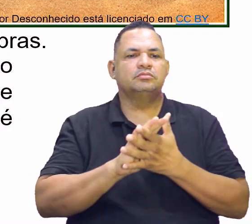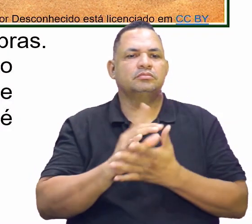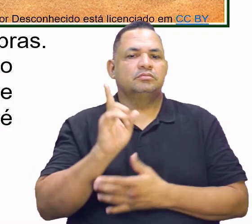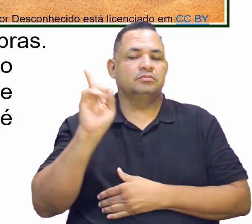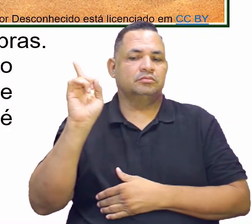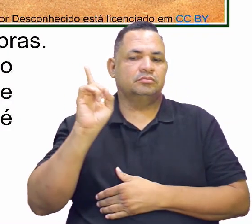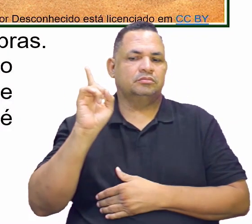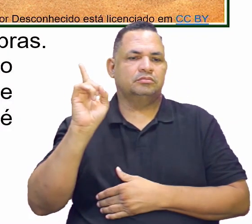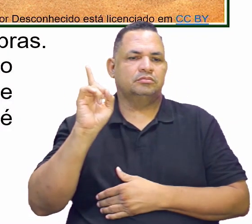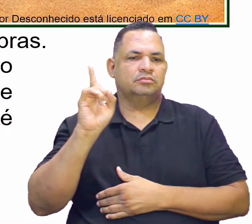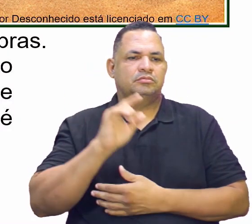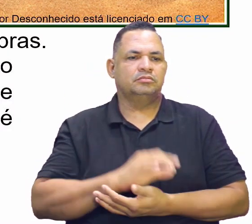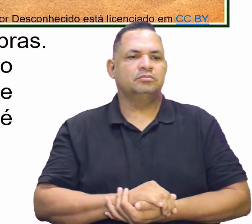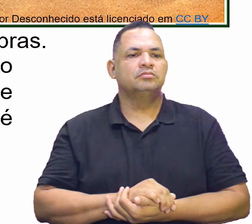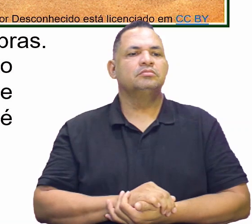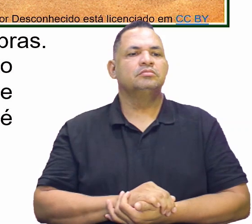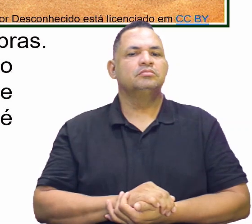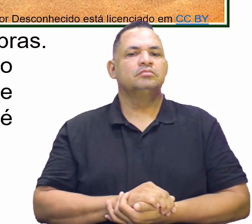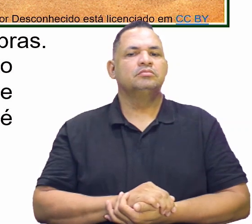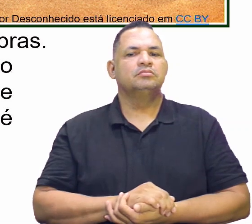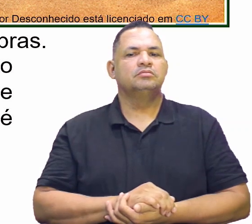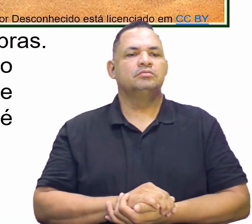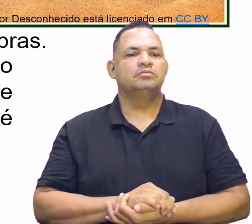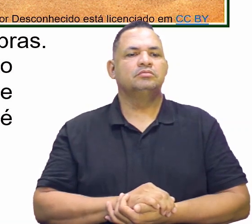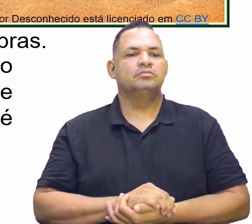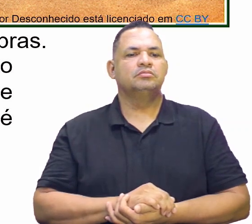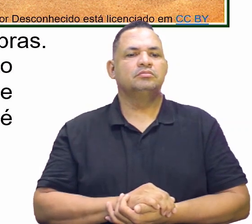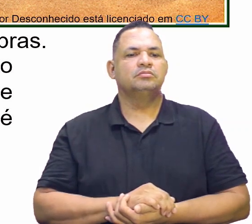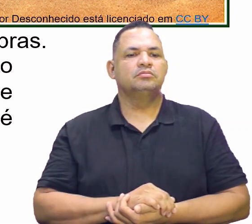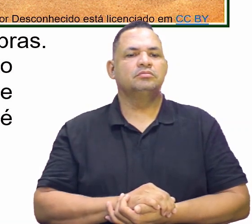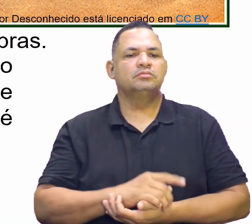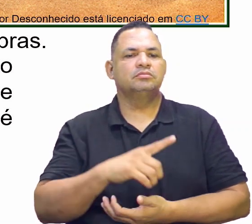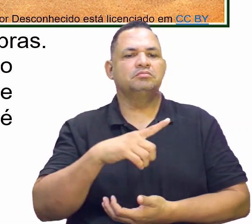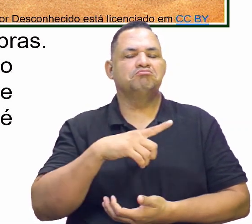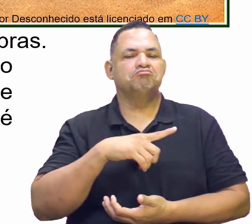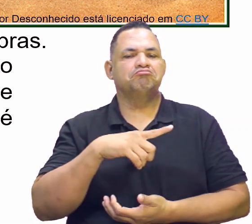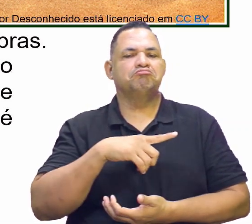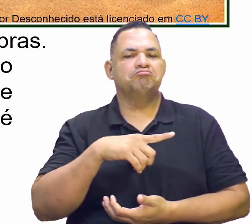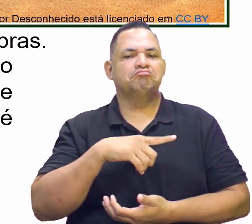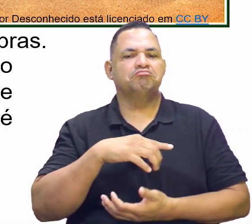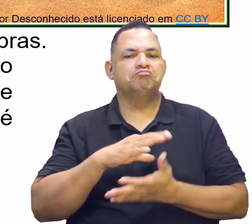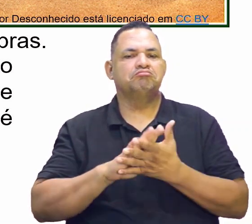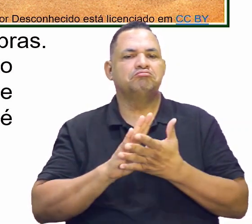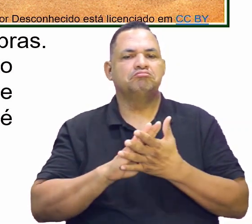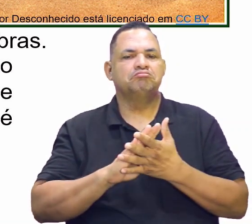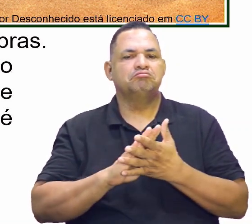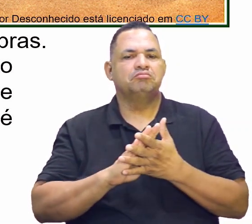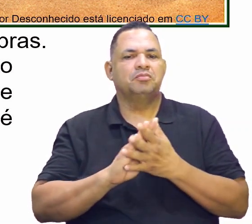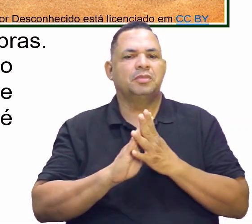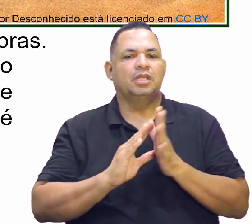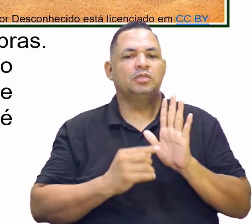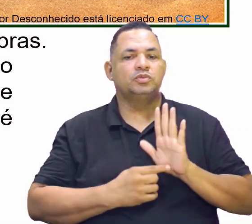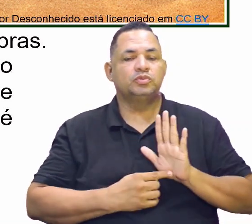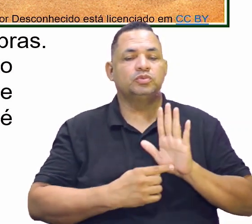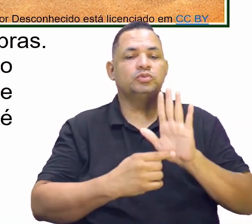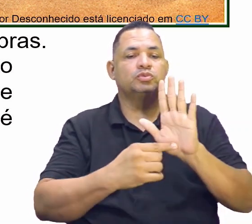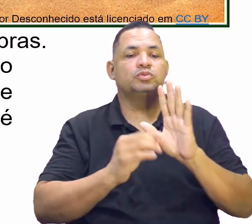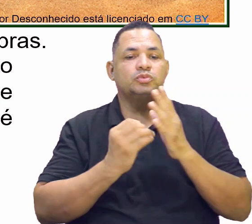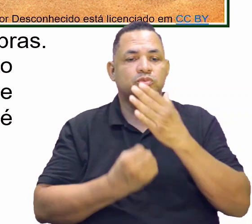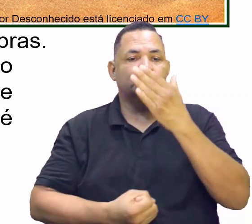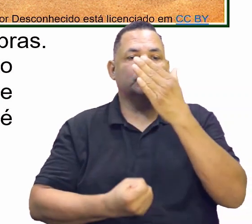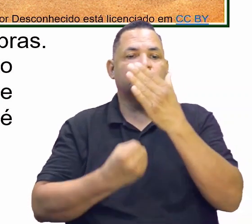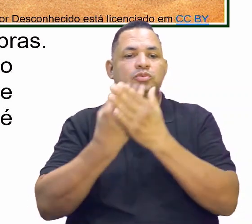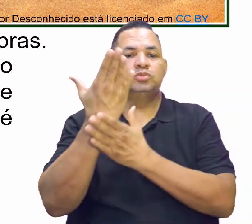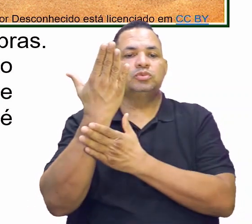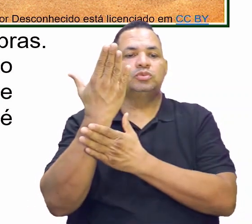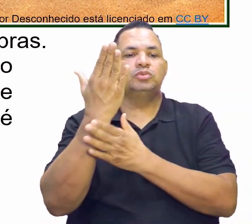de Carvalho Rodrigues dos Anjos obteve destaque especial no cenário